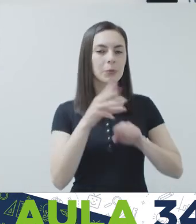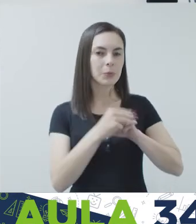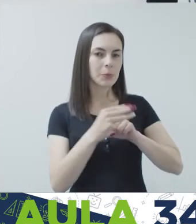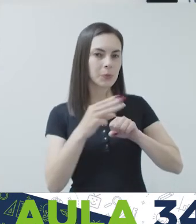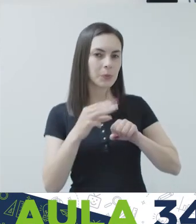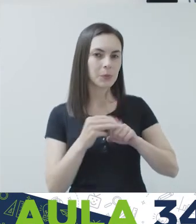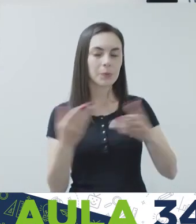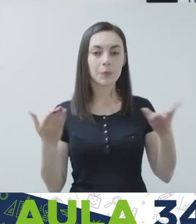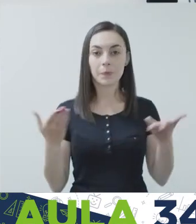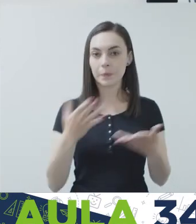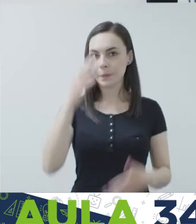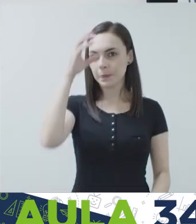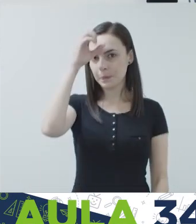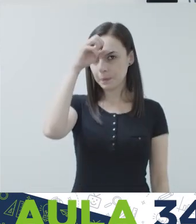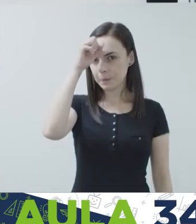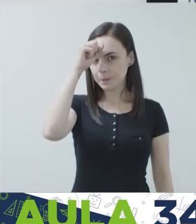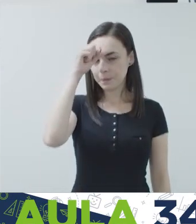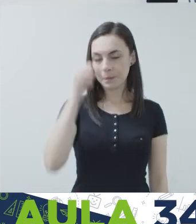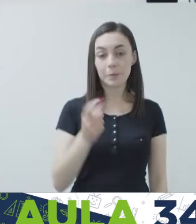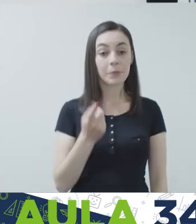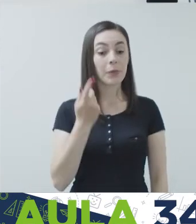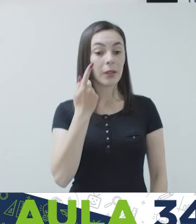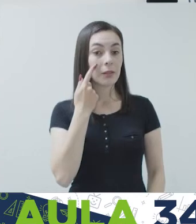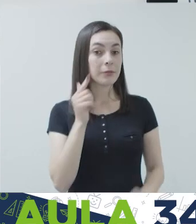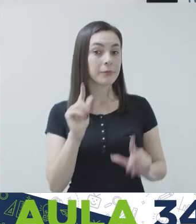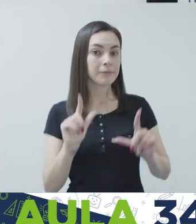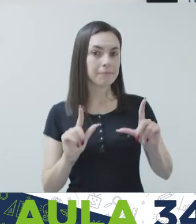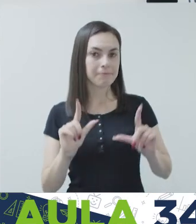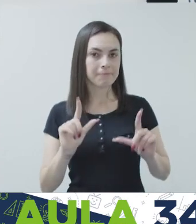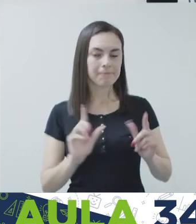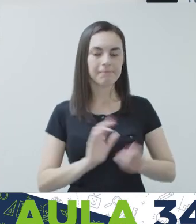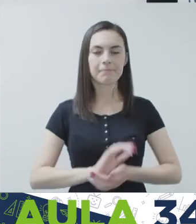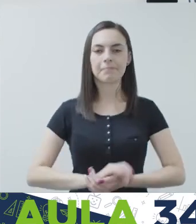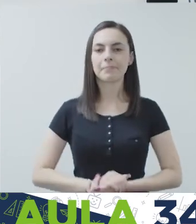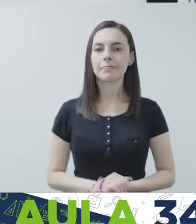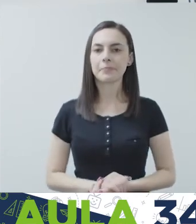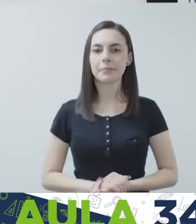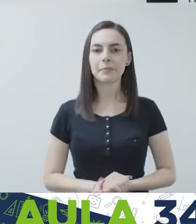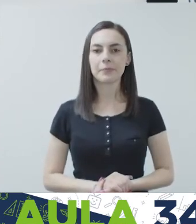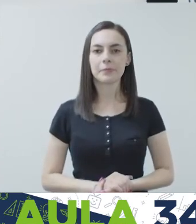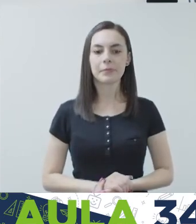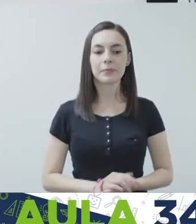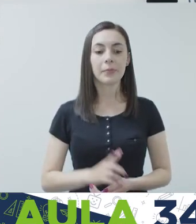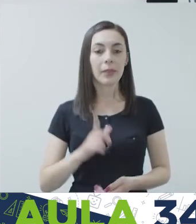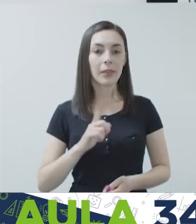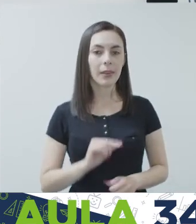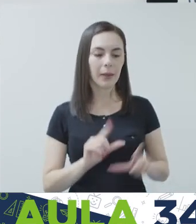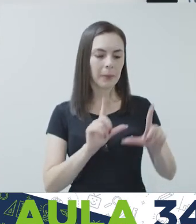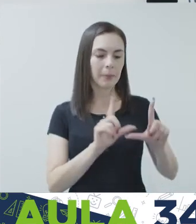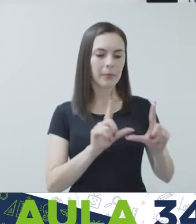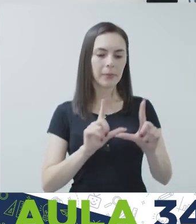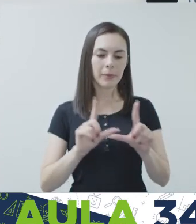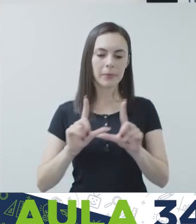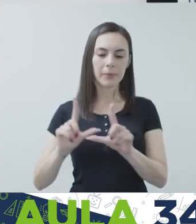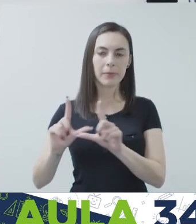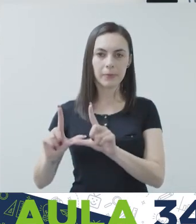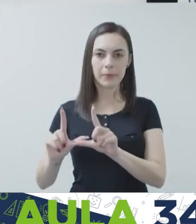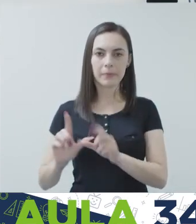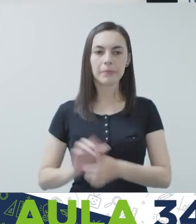que trabalhamos hoje. Vejam aqui na tela comigo. Nós temos as cartelas do jogo da